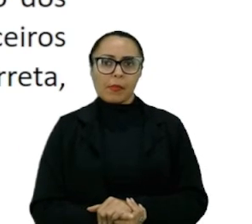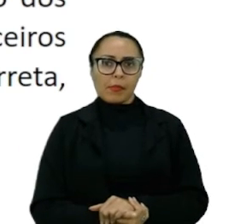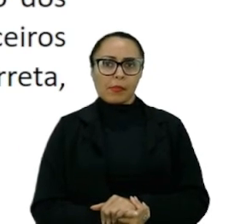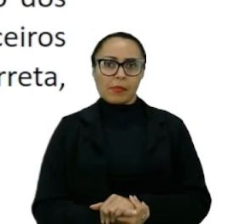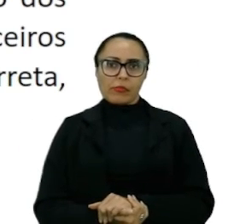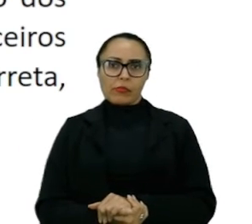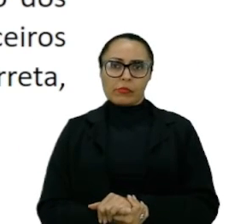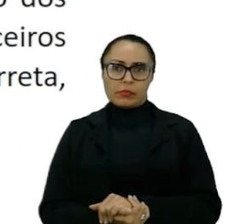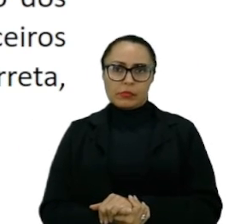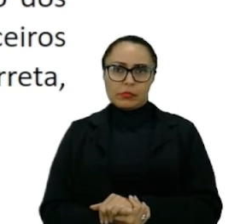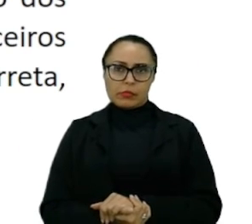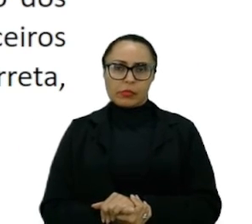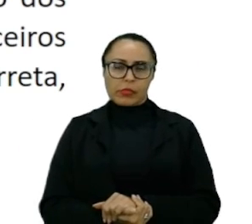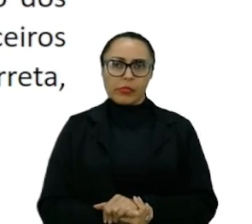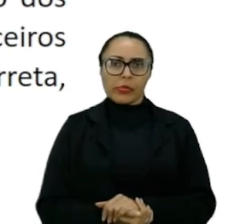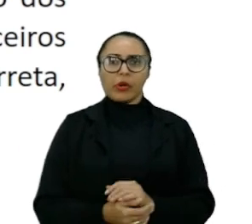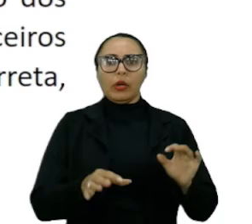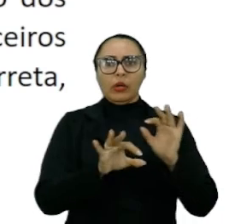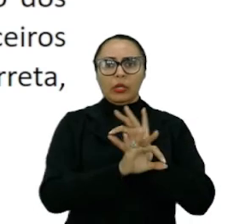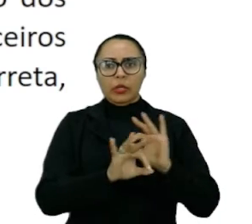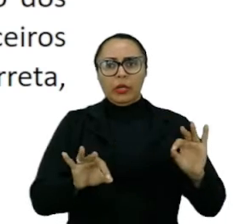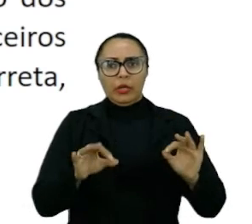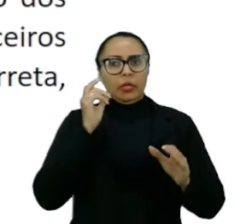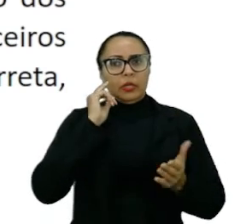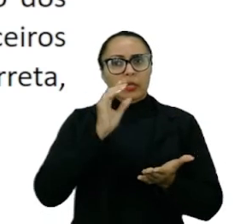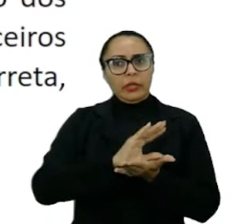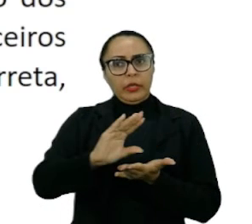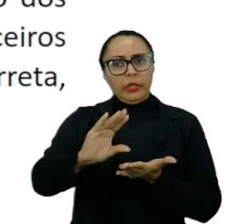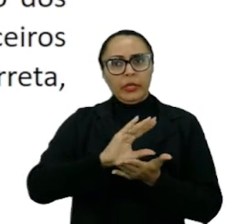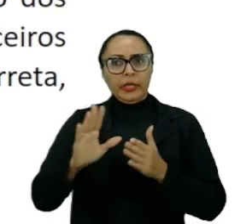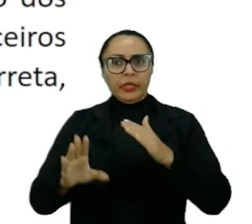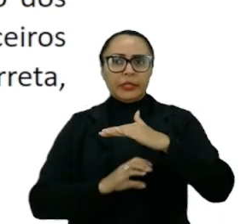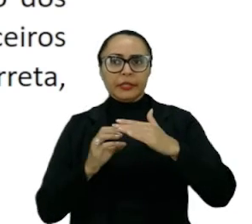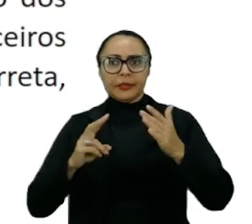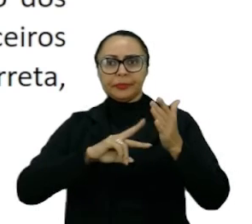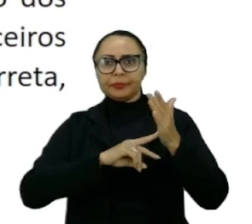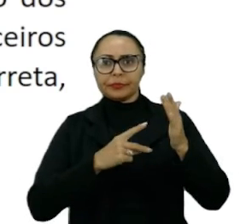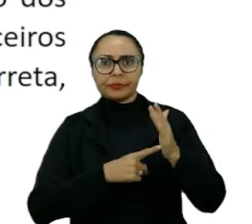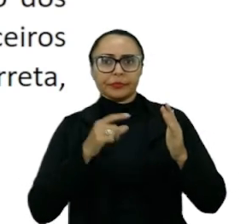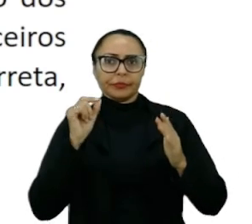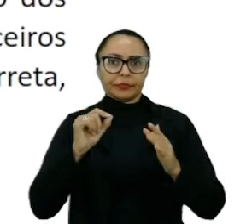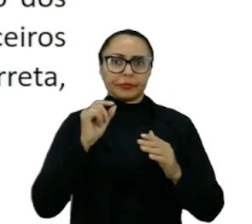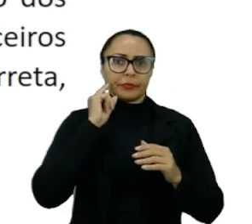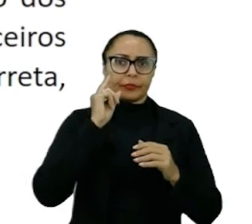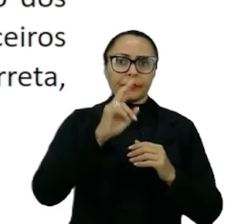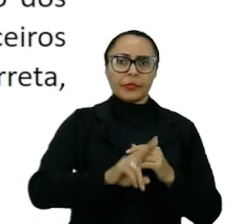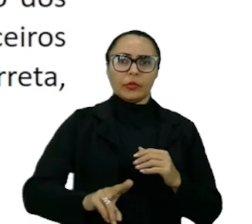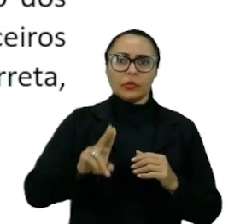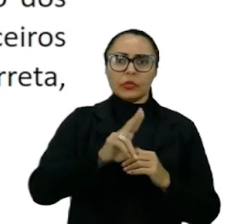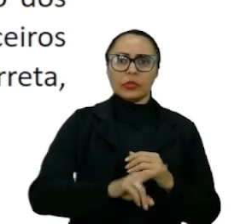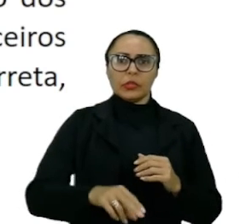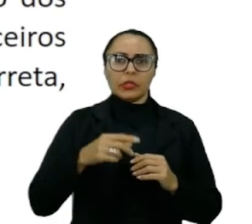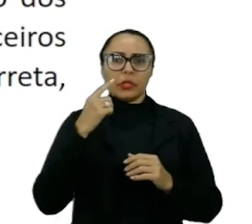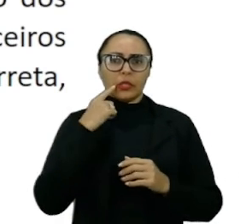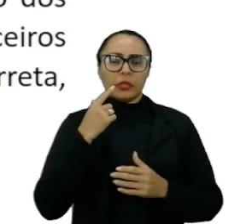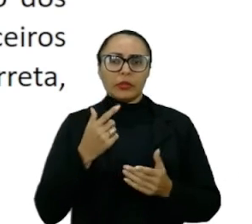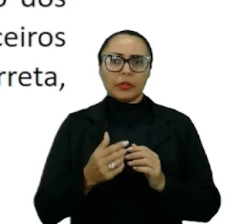E a otimização dos recursos da empresa significa que o uso dos recursos físicos,